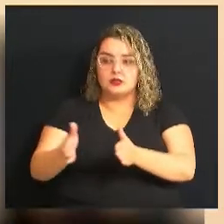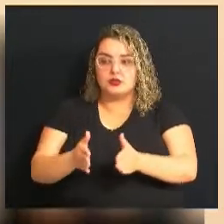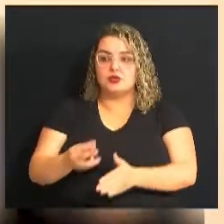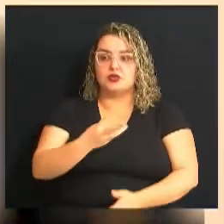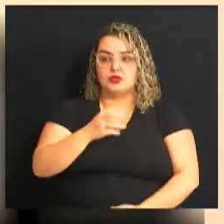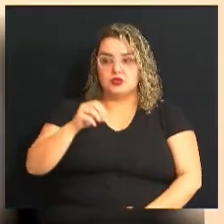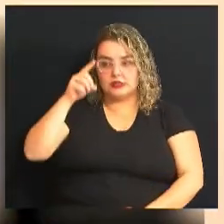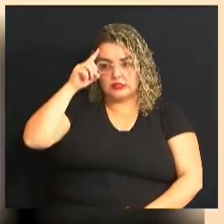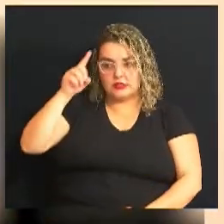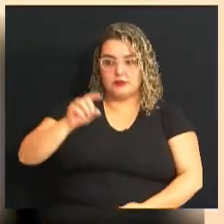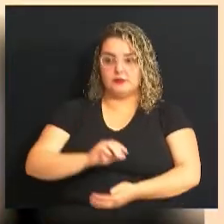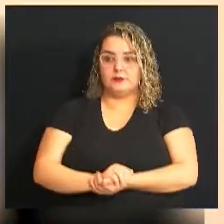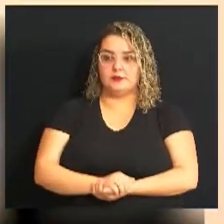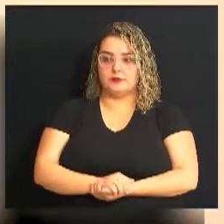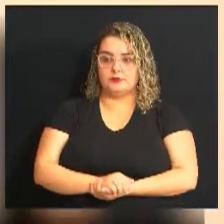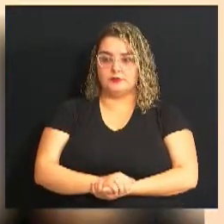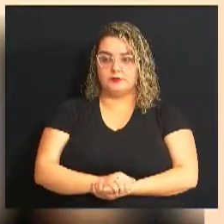dias.